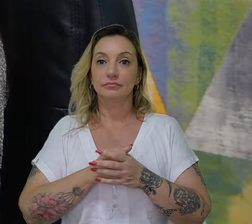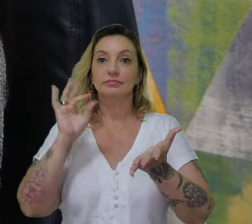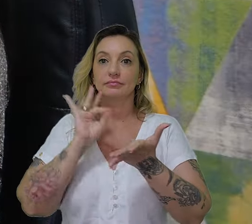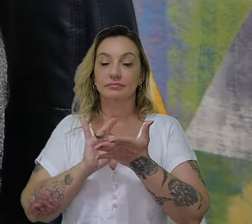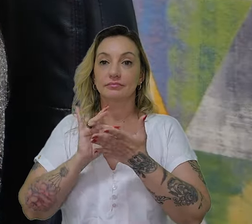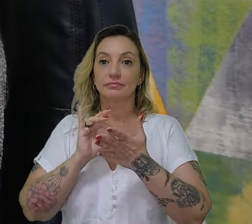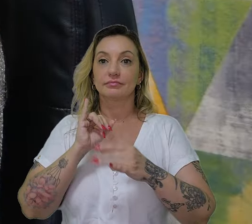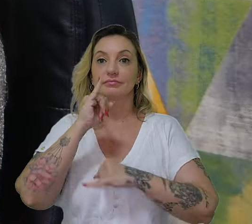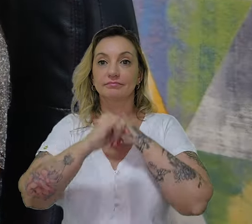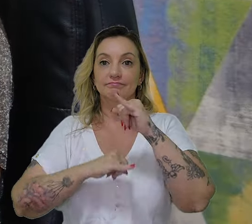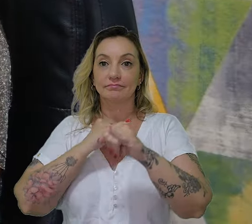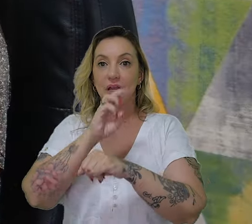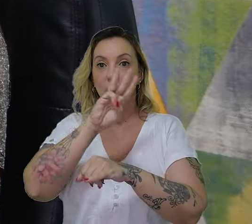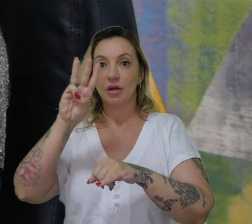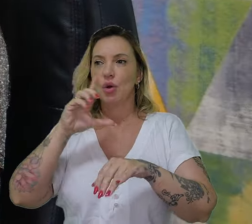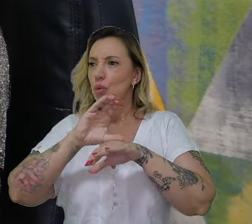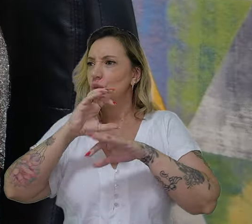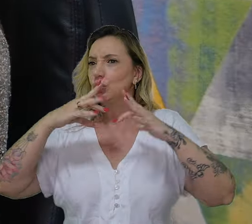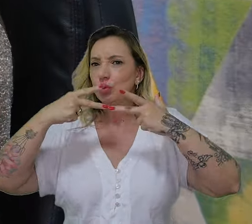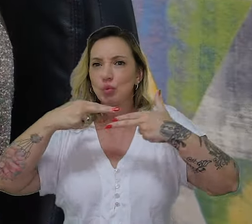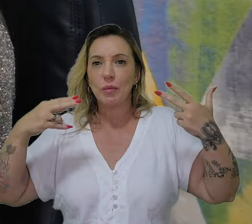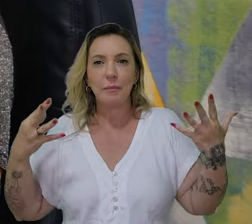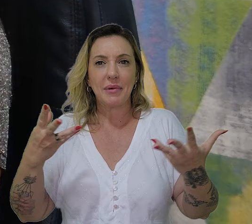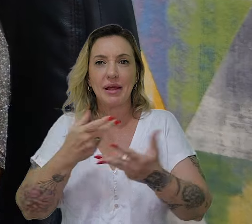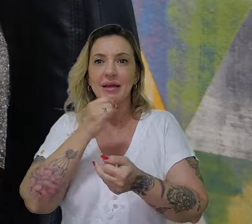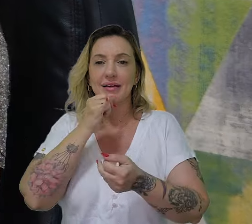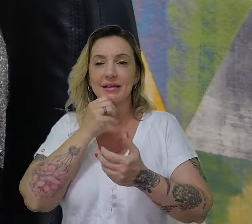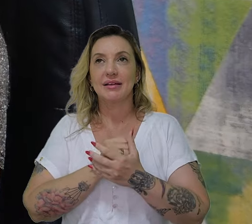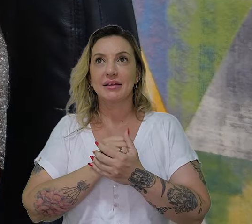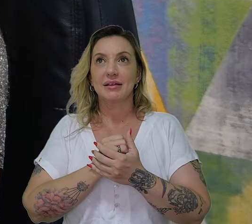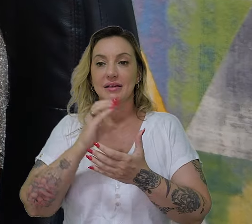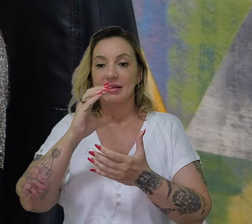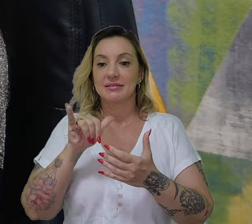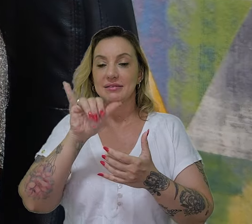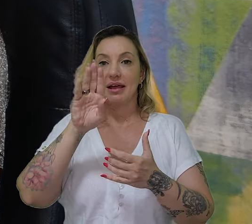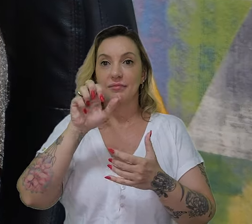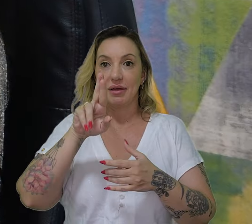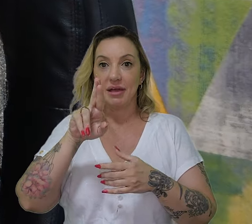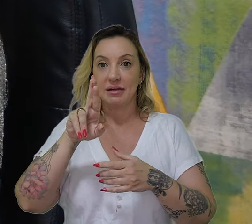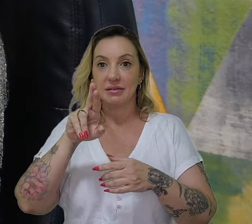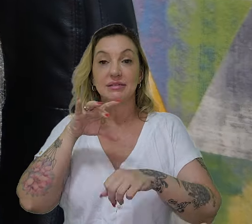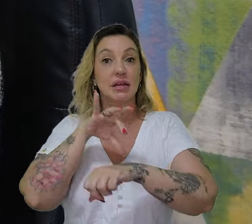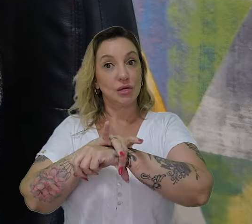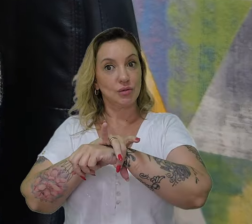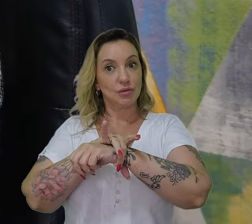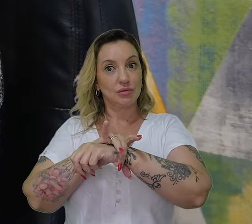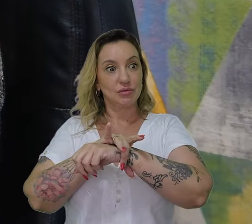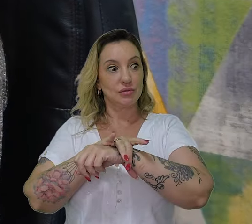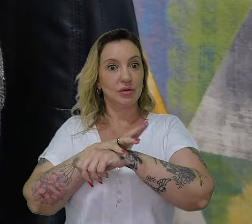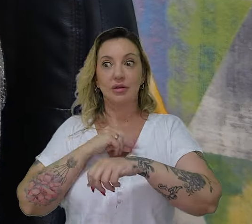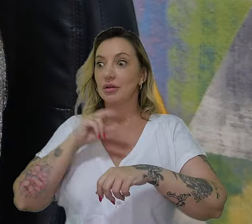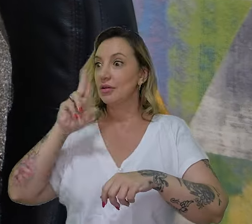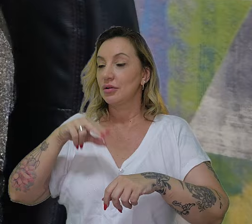site assim tem todos os cursos que são maravilhosos por exemplo Cyber Security gente nunca